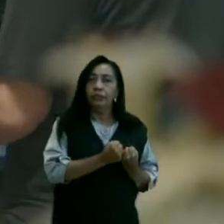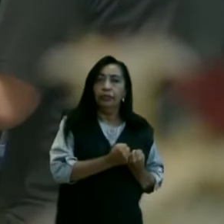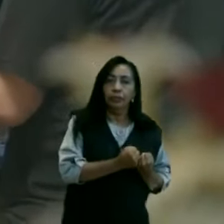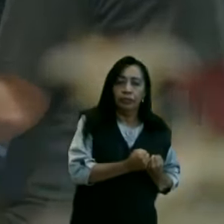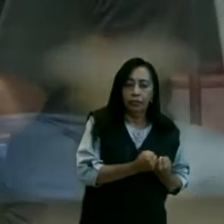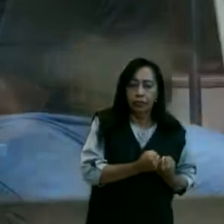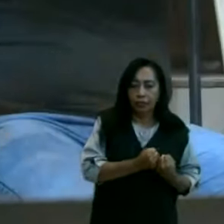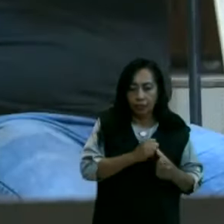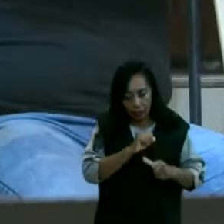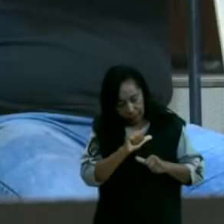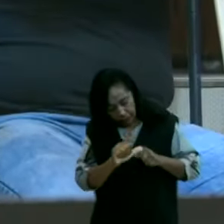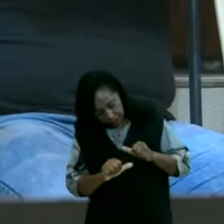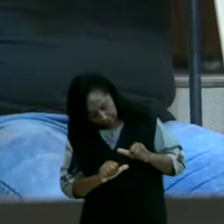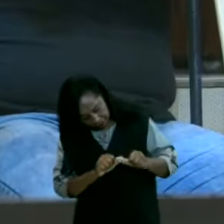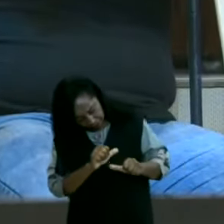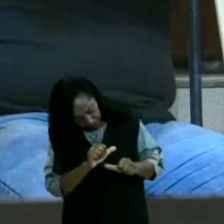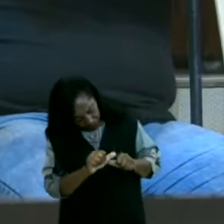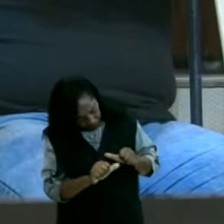quebranta-me,